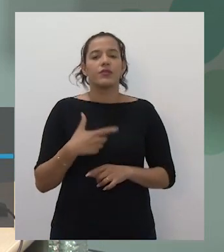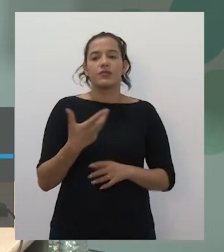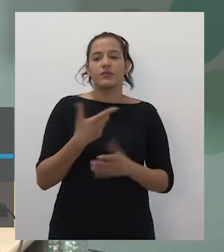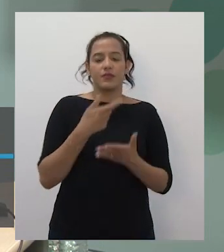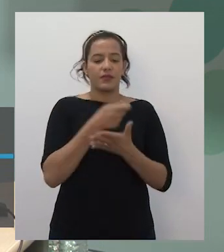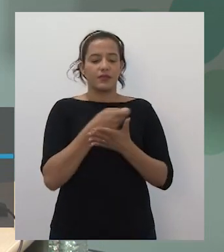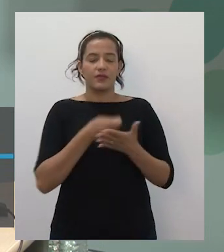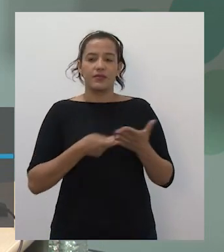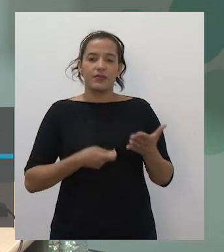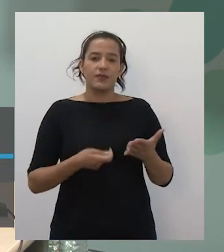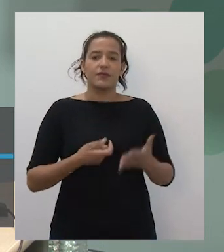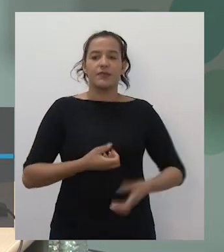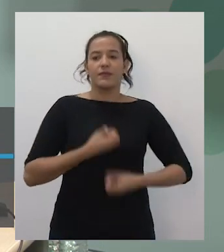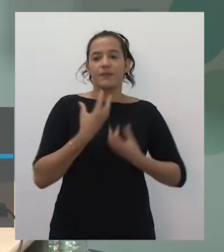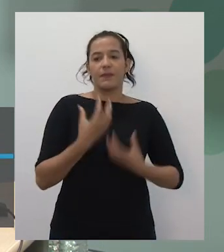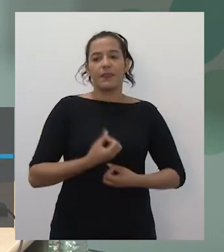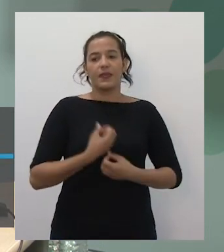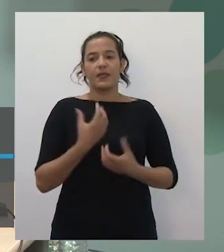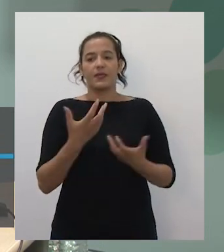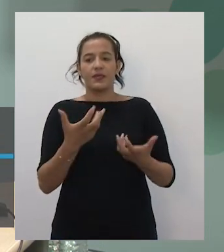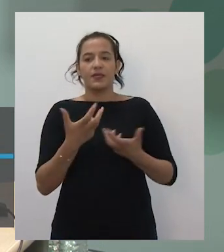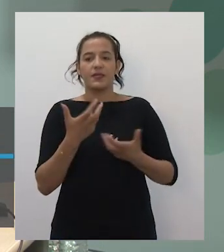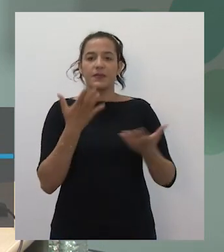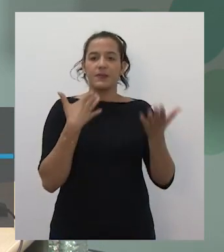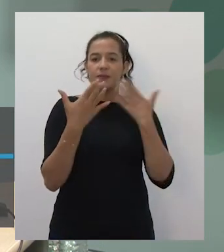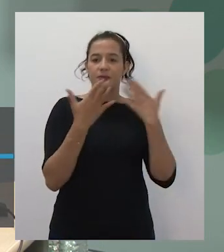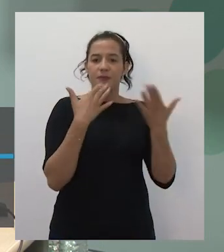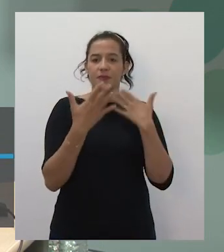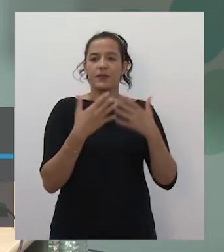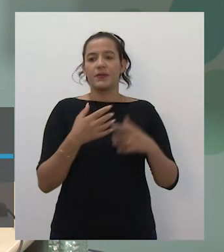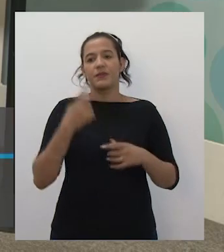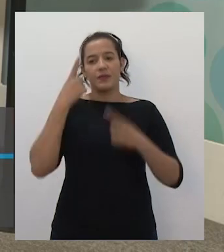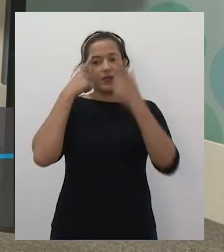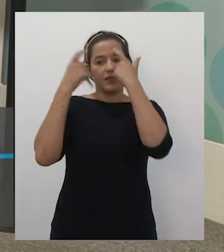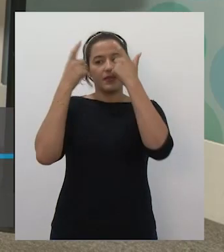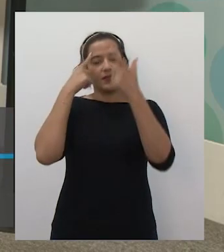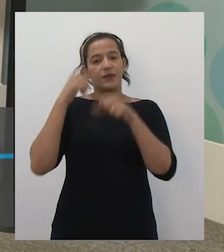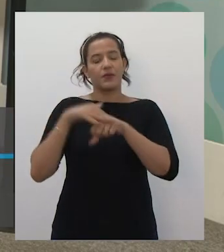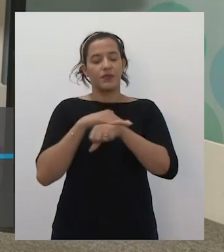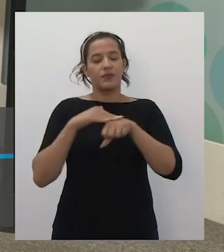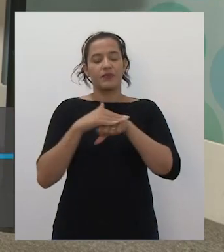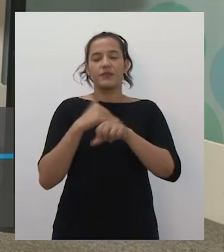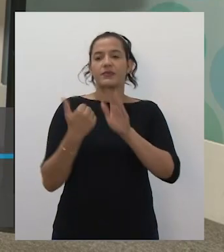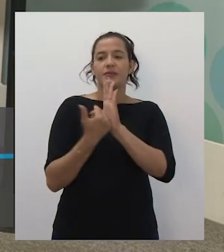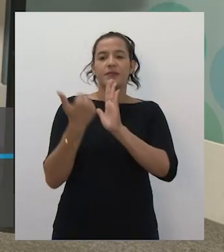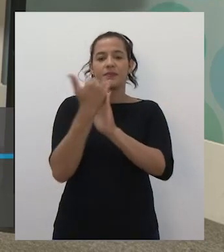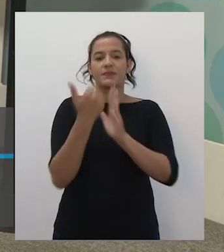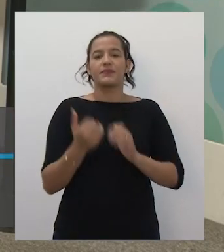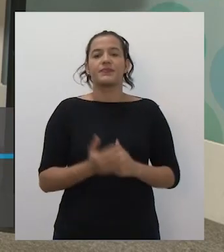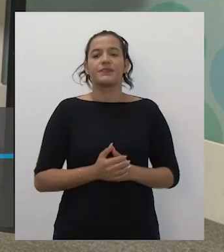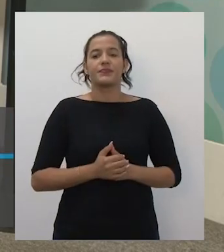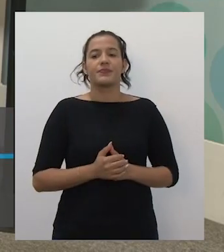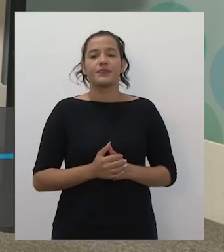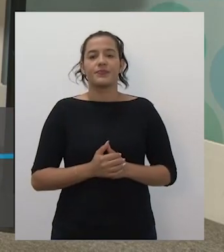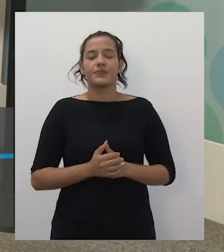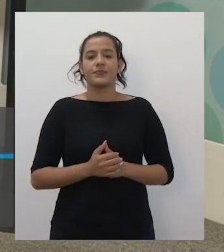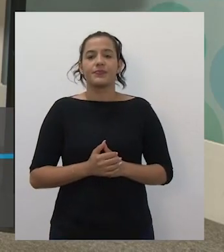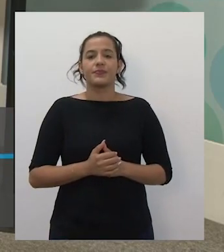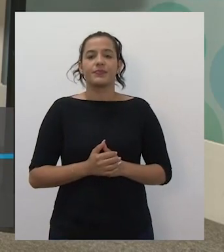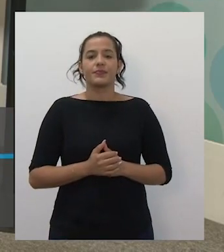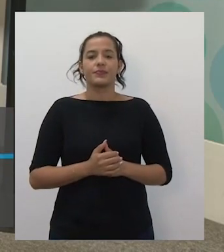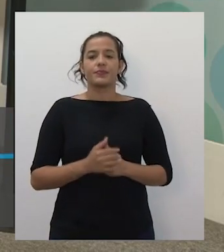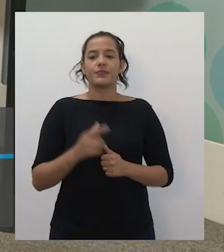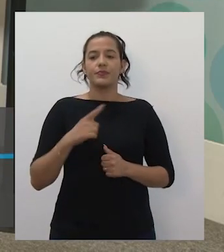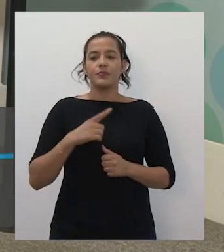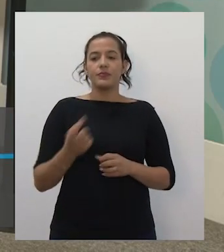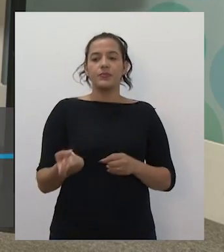de escrever, né? E até gostaria de falar também com o professor, né, para trocar ideias, conversar um pouquinho. E sobre isso, né, a gente retoma aí o nosso